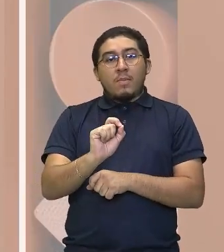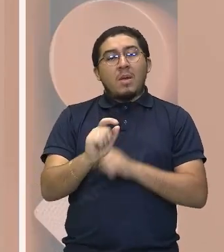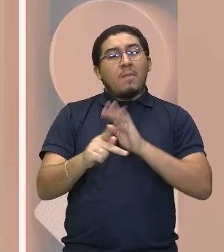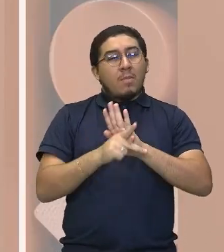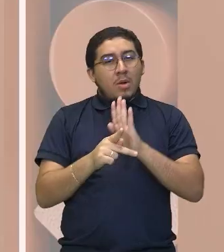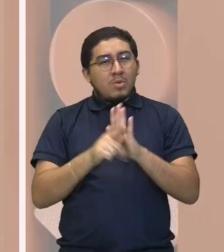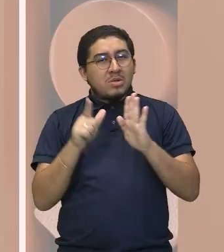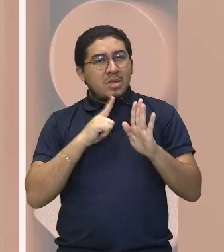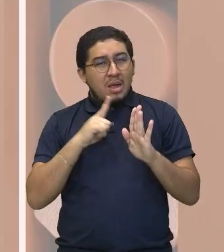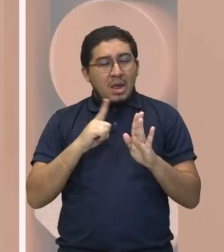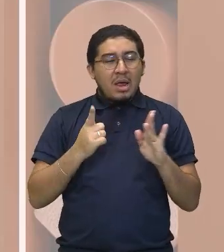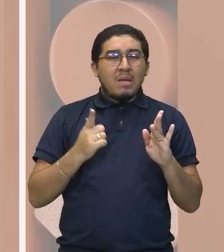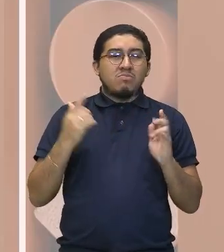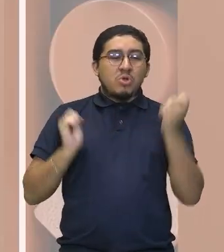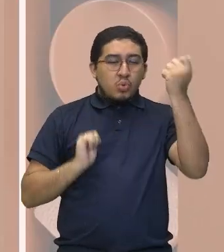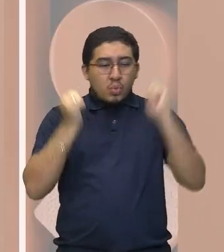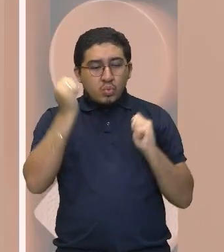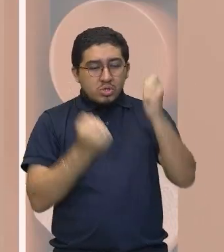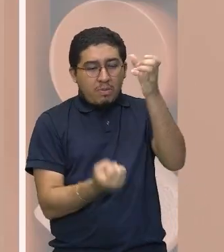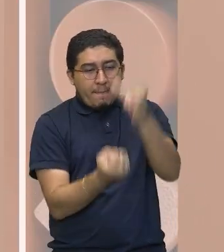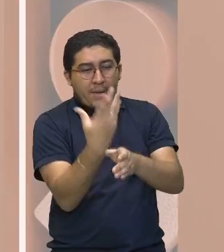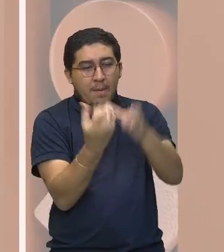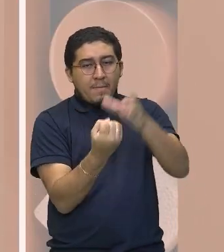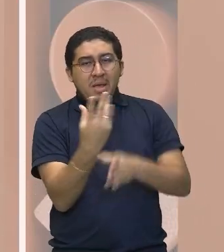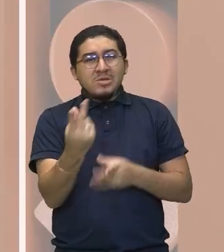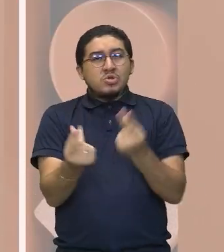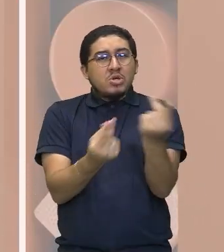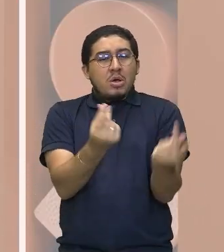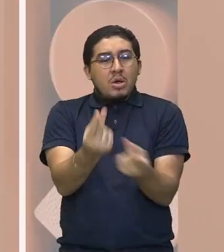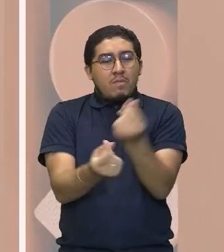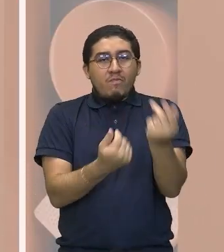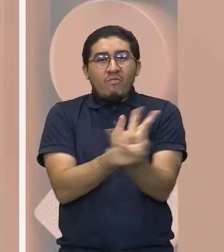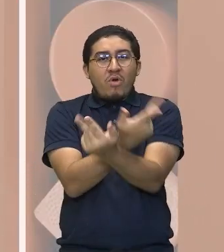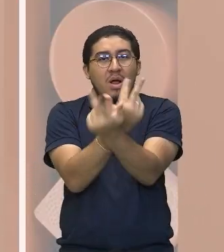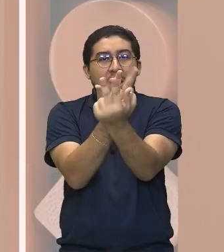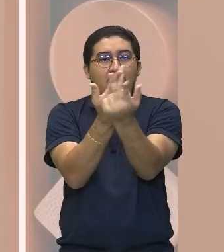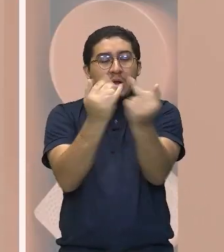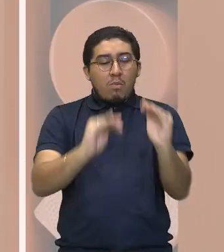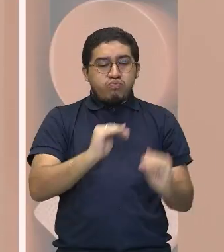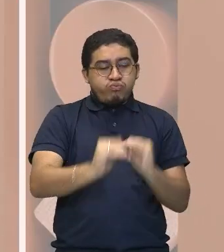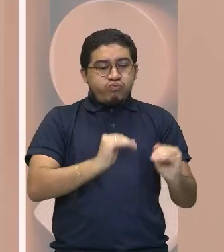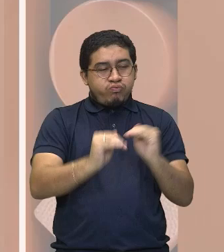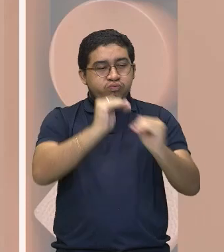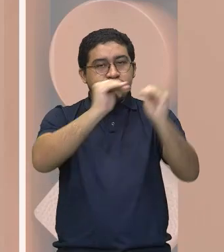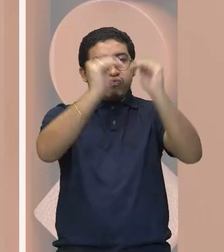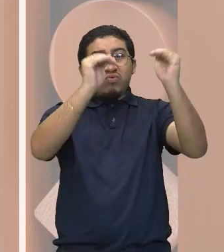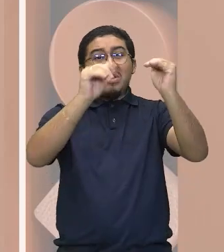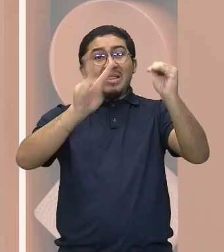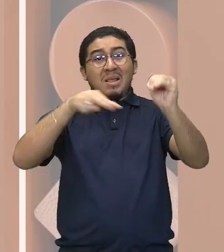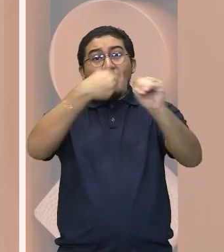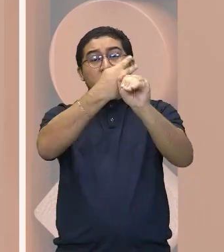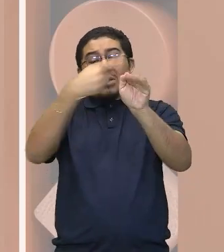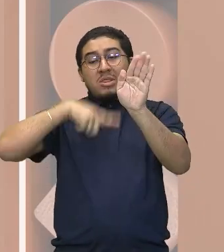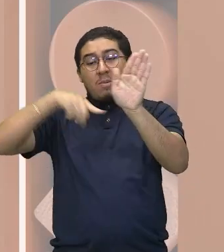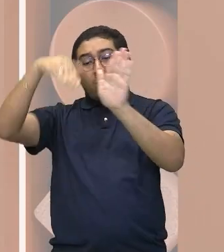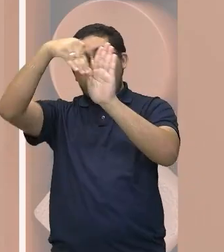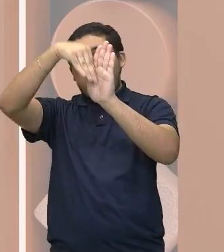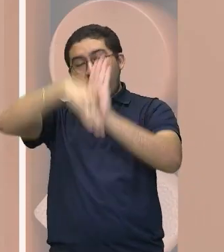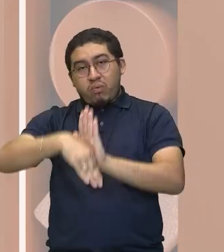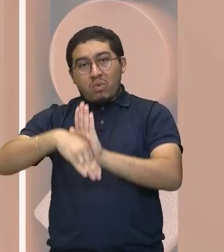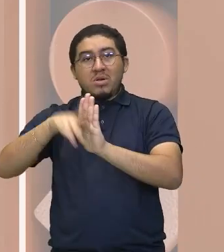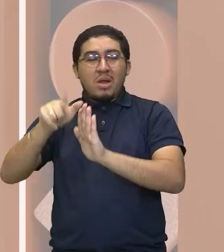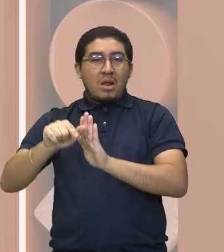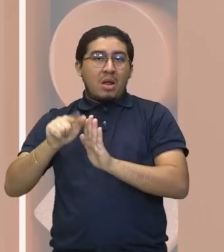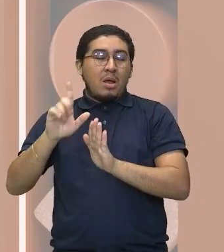euforia industrial, econômica, cultural, que vai levar ali à Grande Depressão em